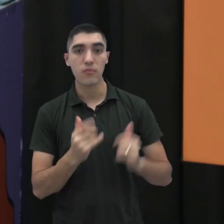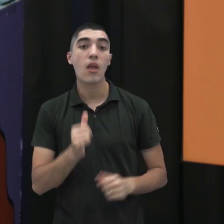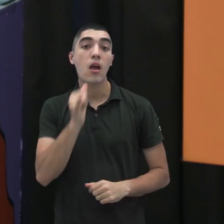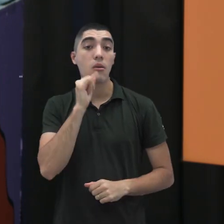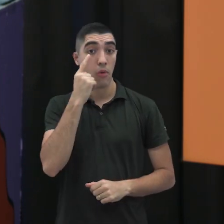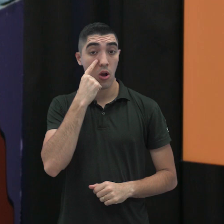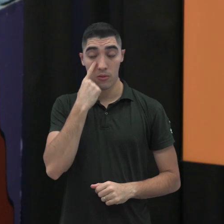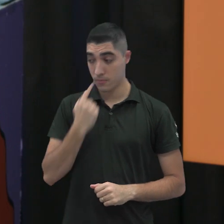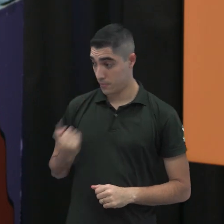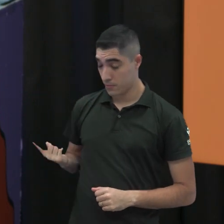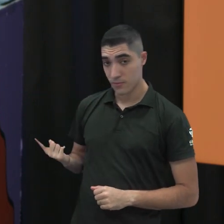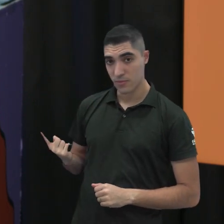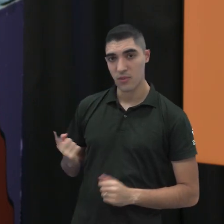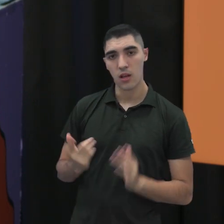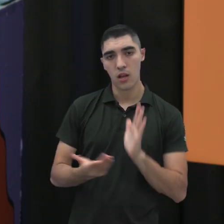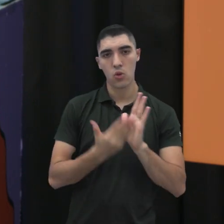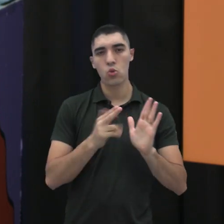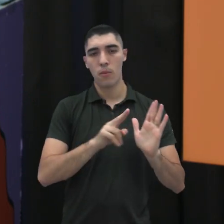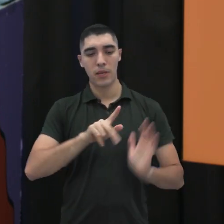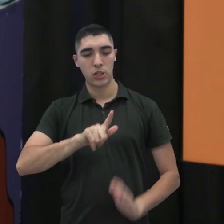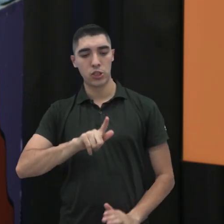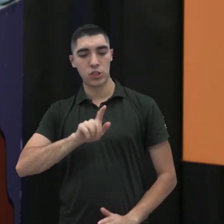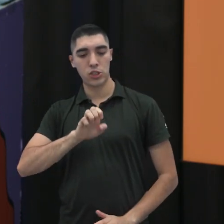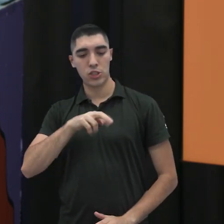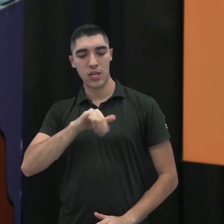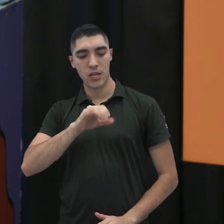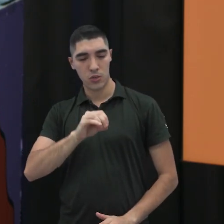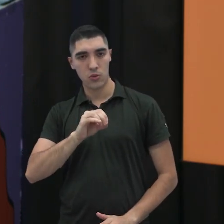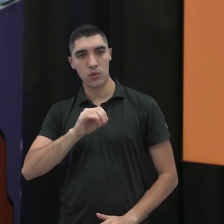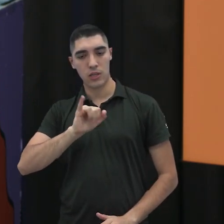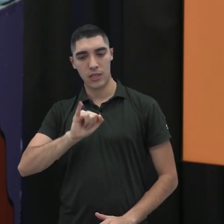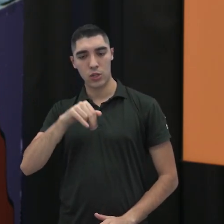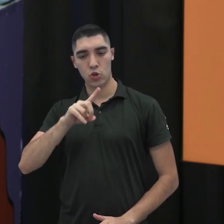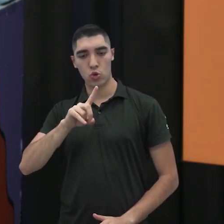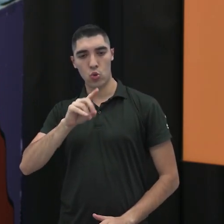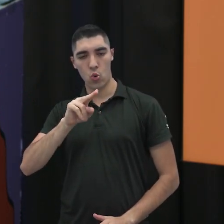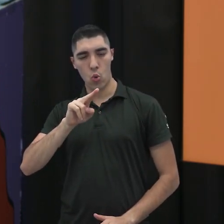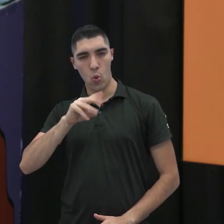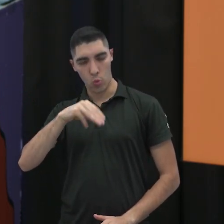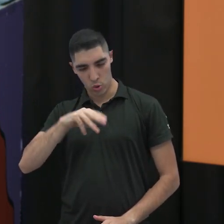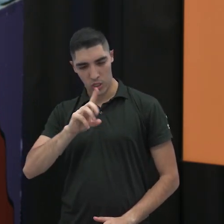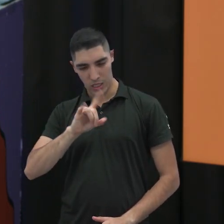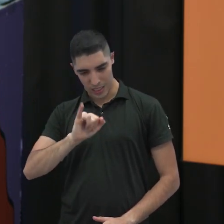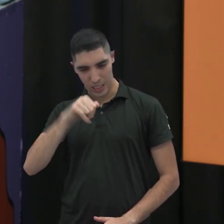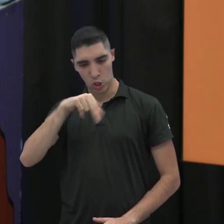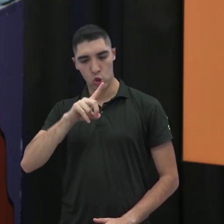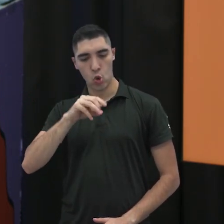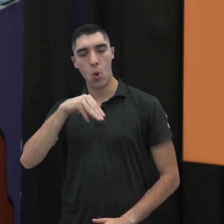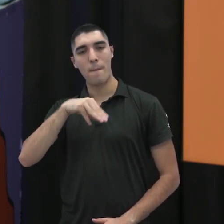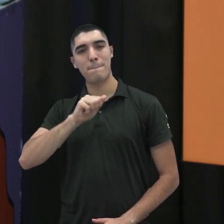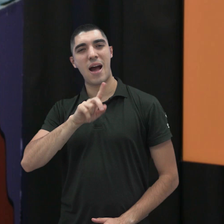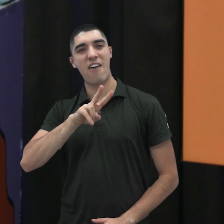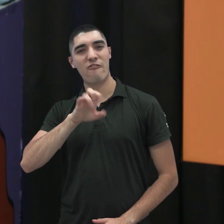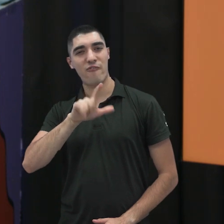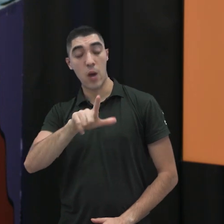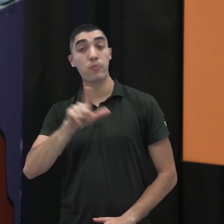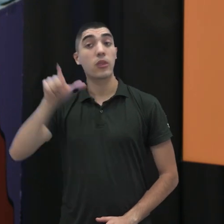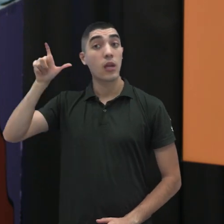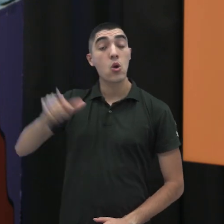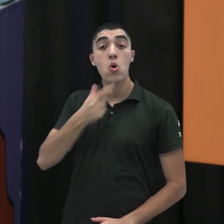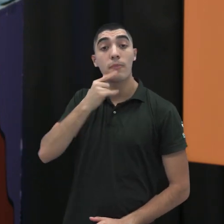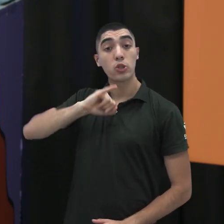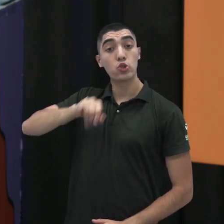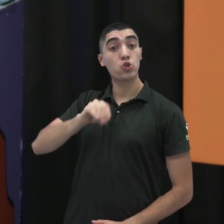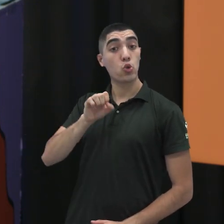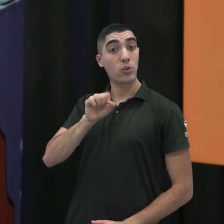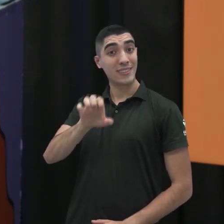aqui. Esse livro aqui chama Gênio Indomável, que conta a história do José Rames Melquizo. Ele foi